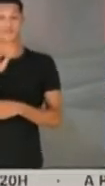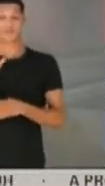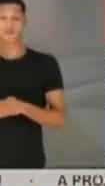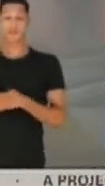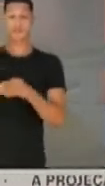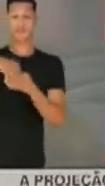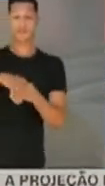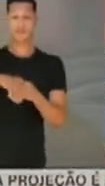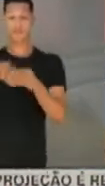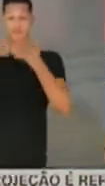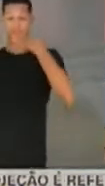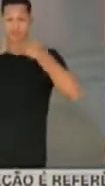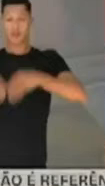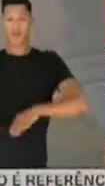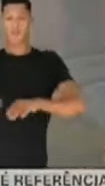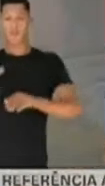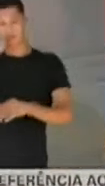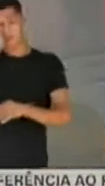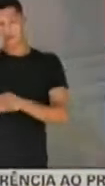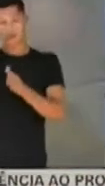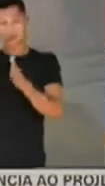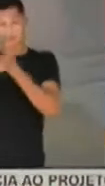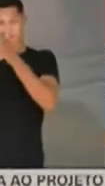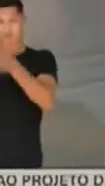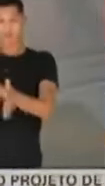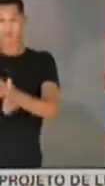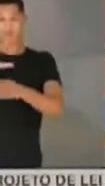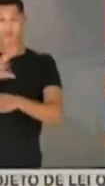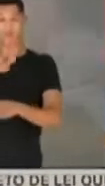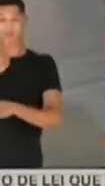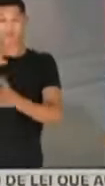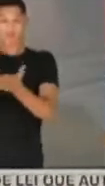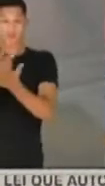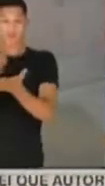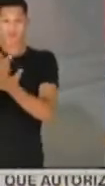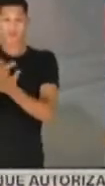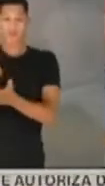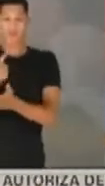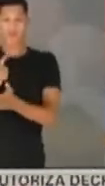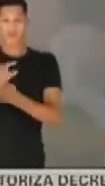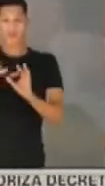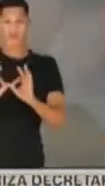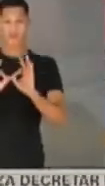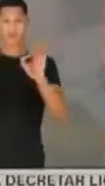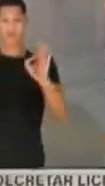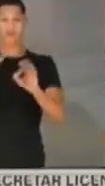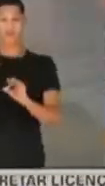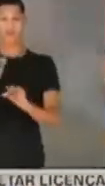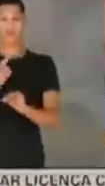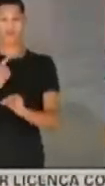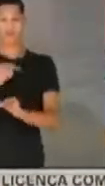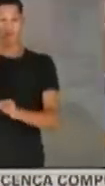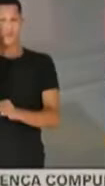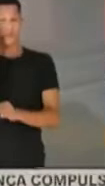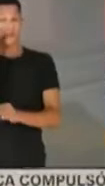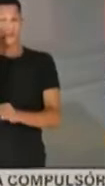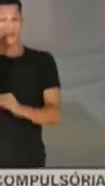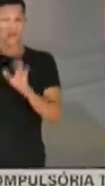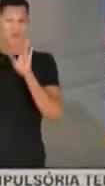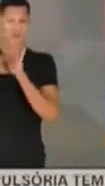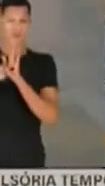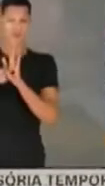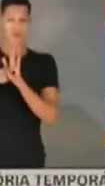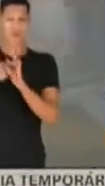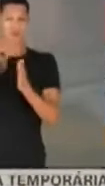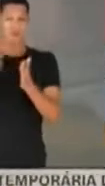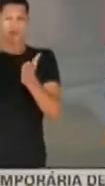desqualificar uma das principais linhas de investigação da CPI, apesar de confirmar que houve tentativa de pagamento